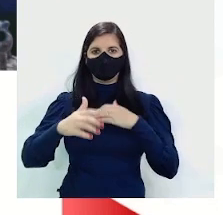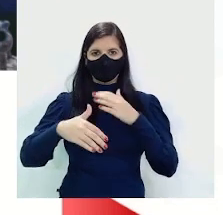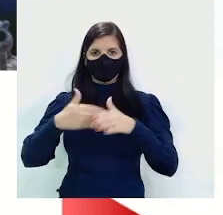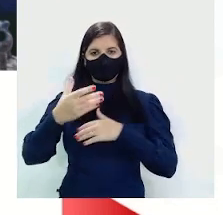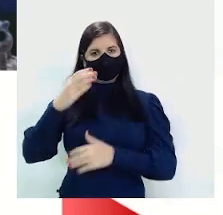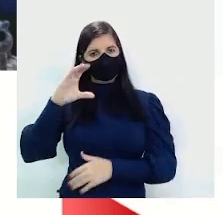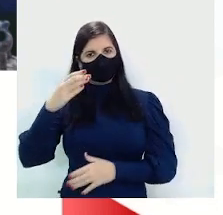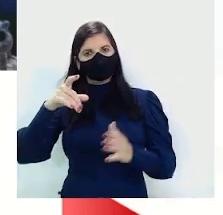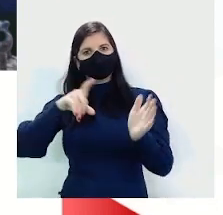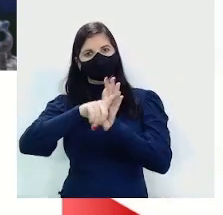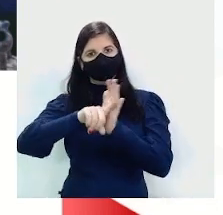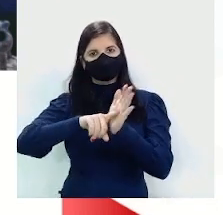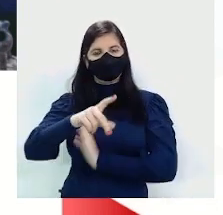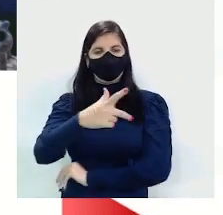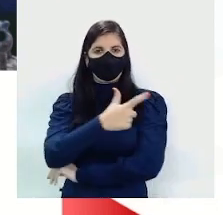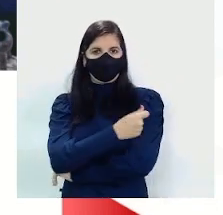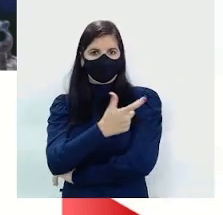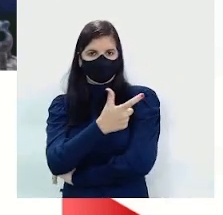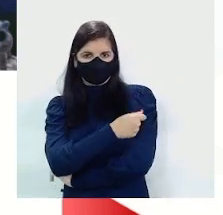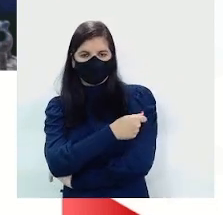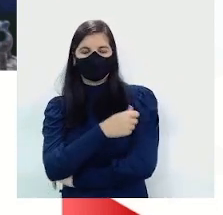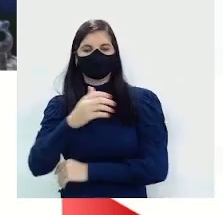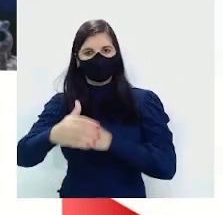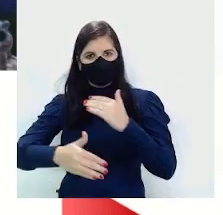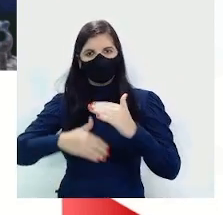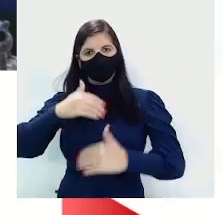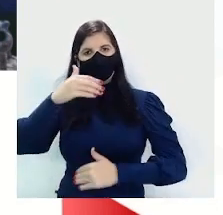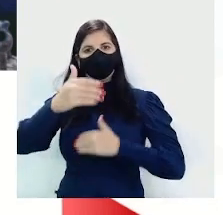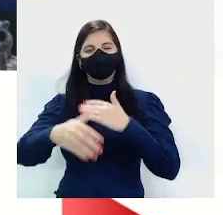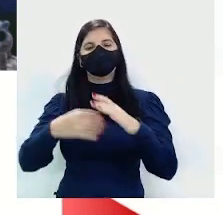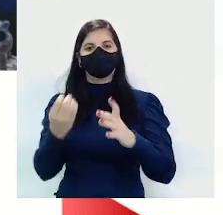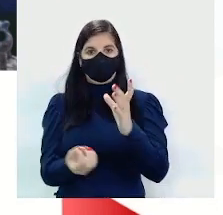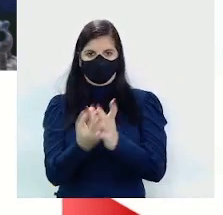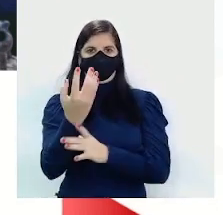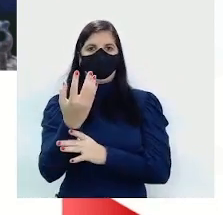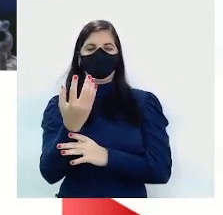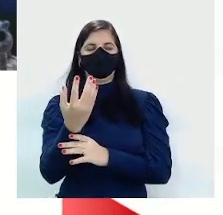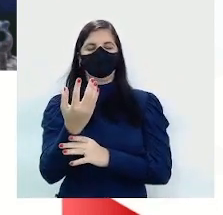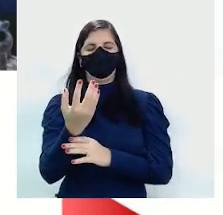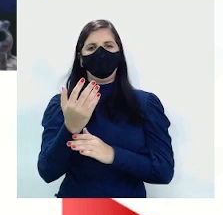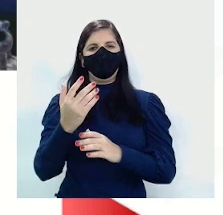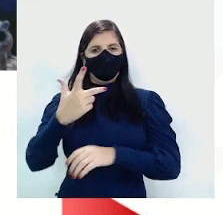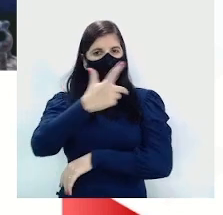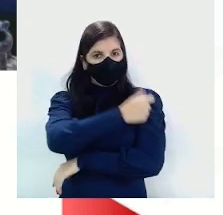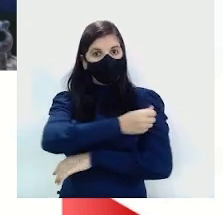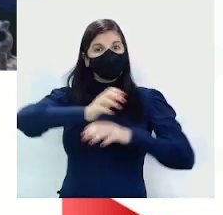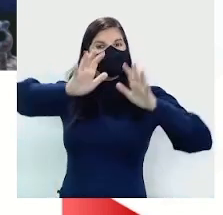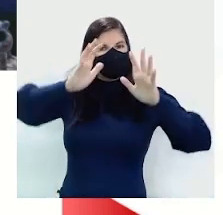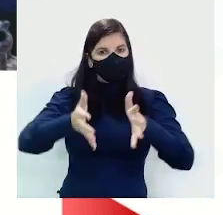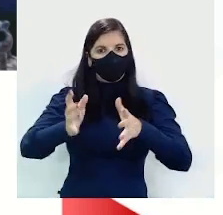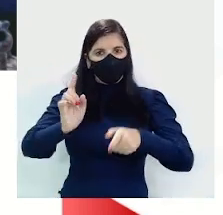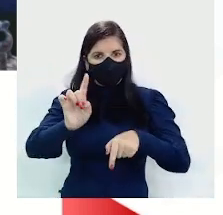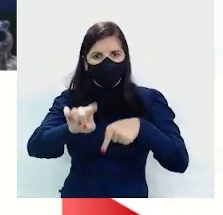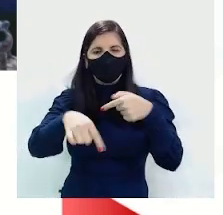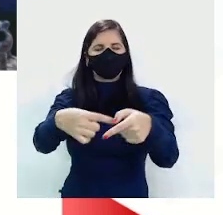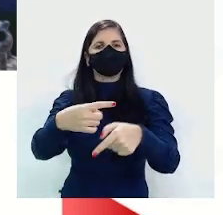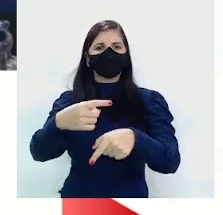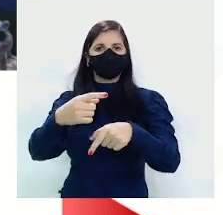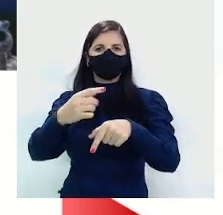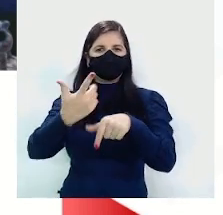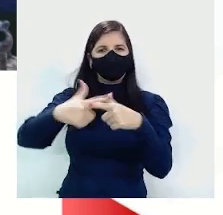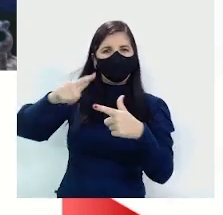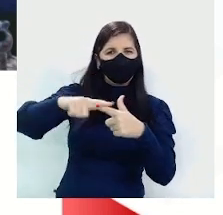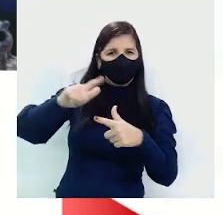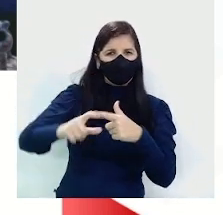parte científica da vacina, desenvolvimento da vacina e tudo mais. Então, esse texto que traz esse tema,